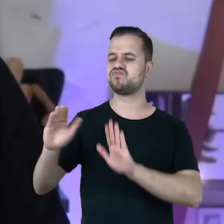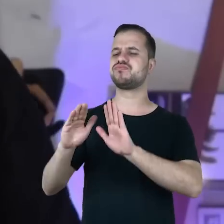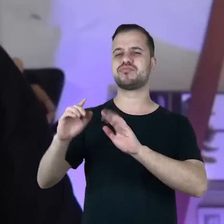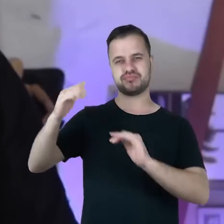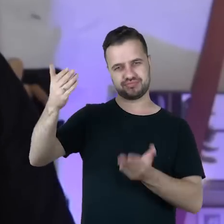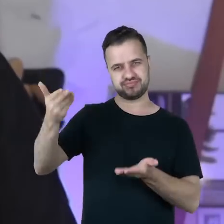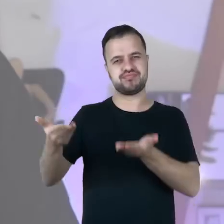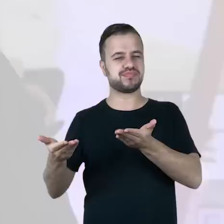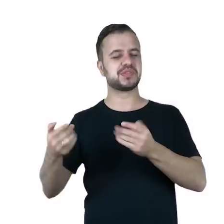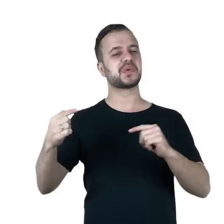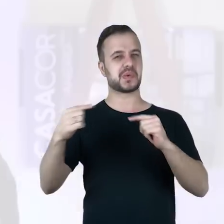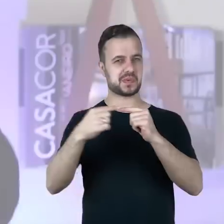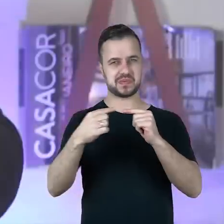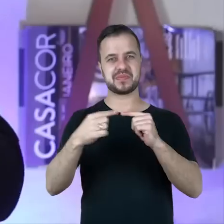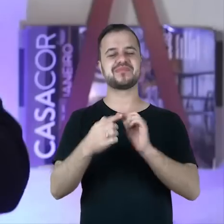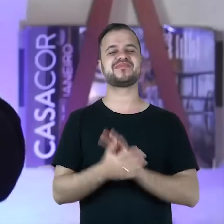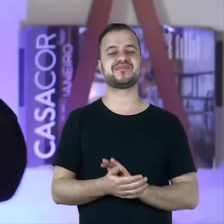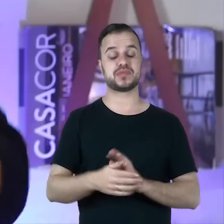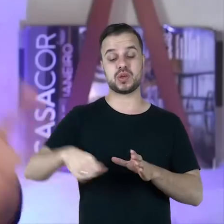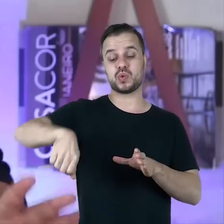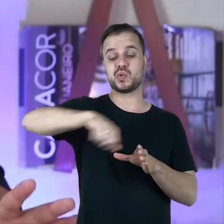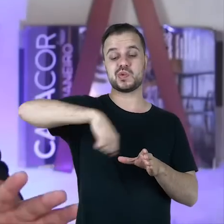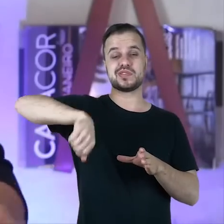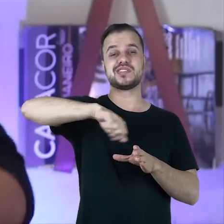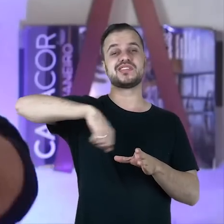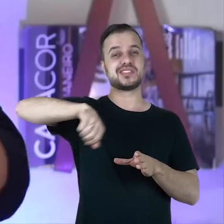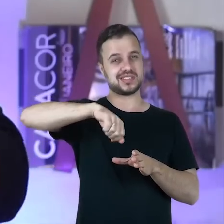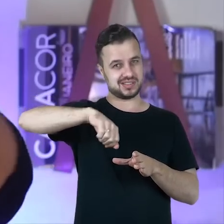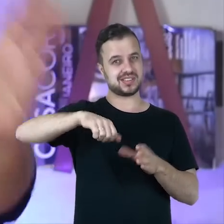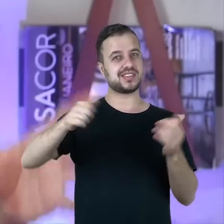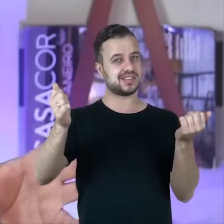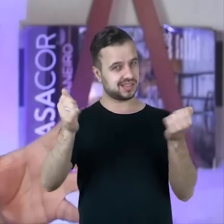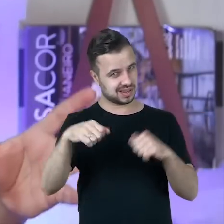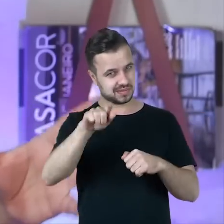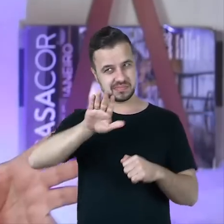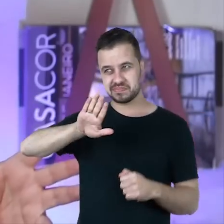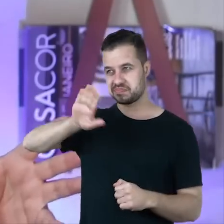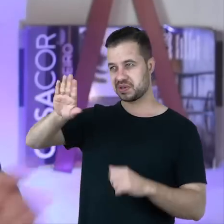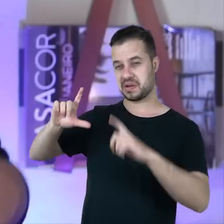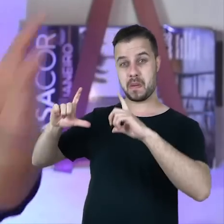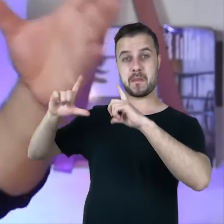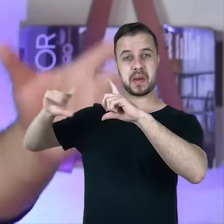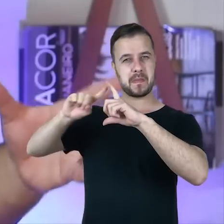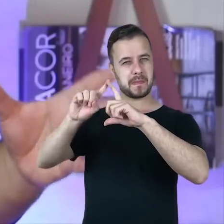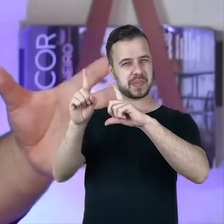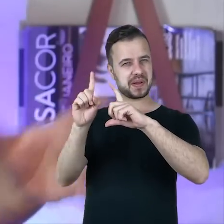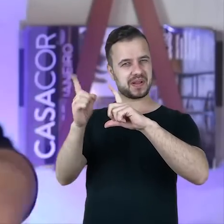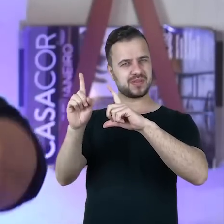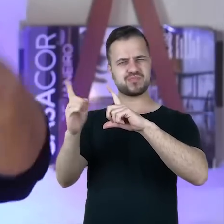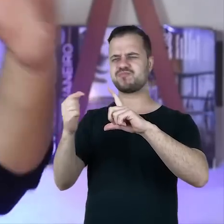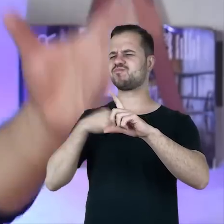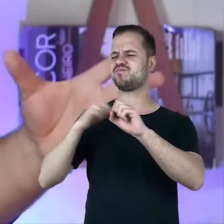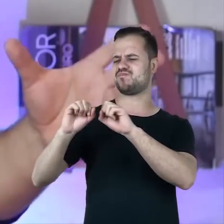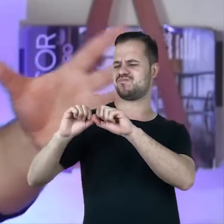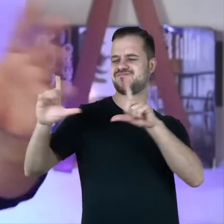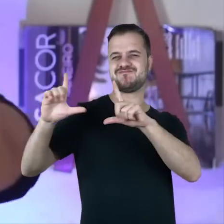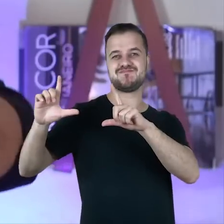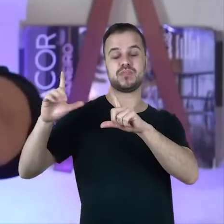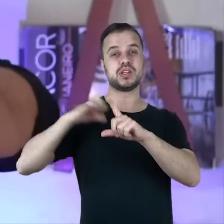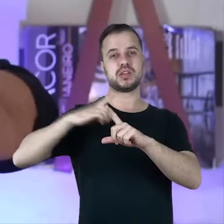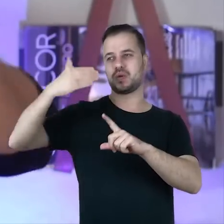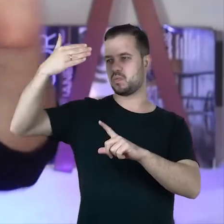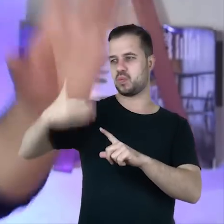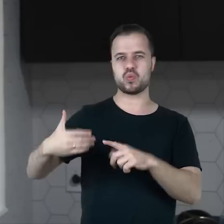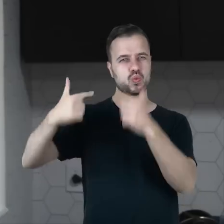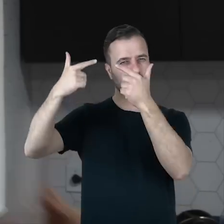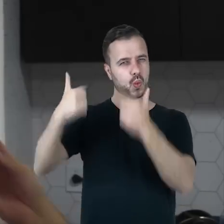elementos decorativos. A cozinha é mais um dos ambientes onde você pode colocar o relógio de parede e aqui eu decidi dar destaque. Eu tinha uma